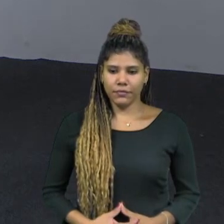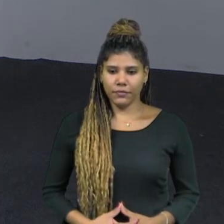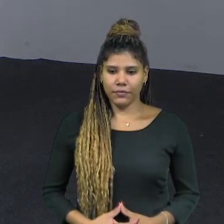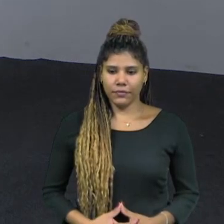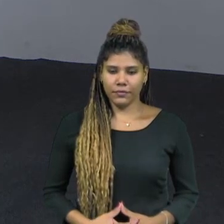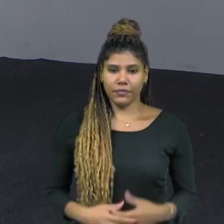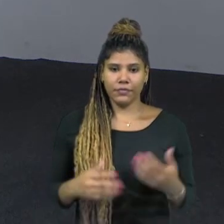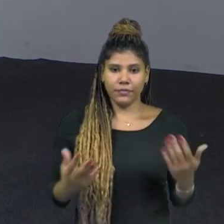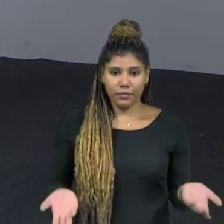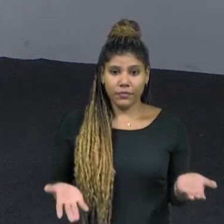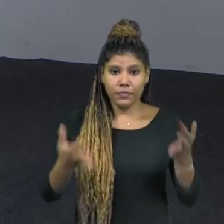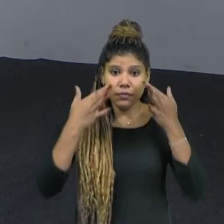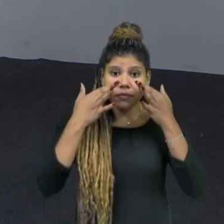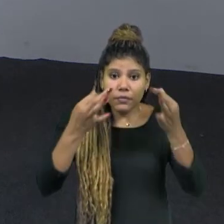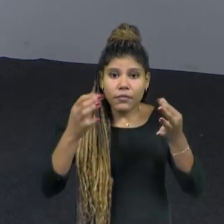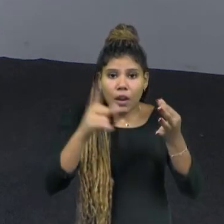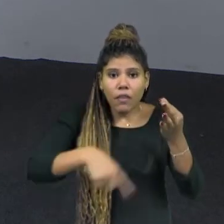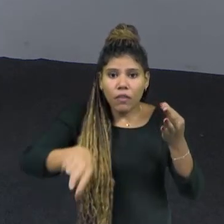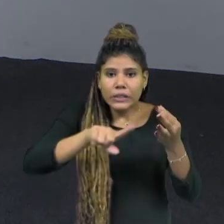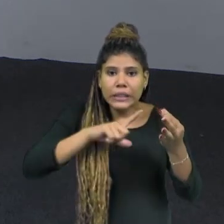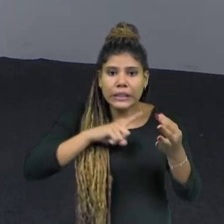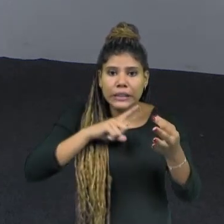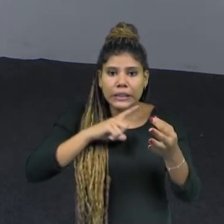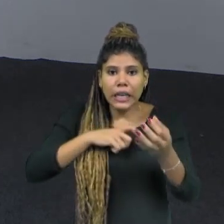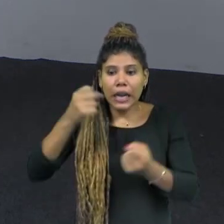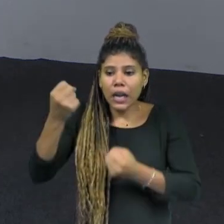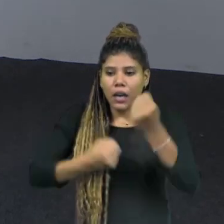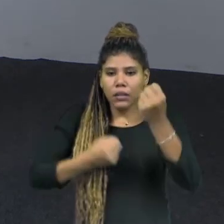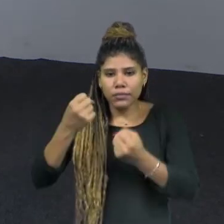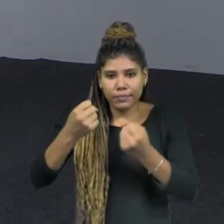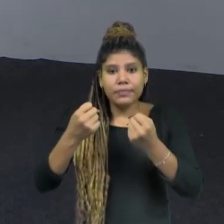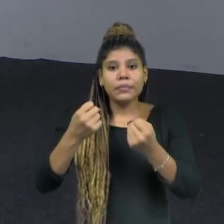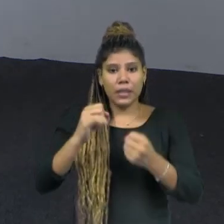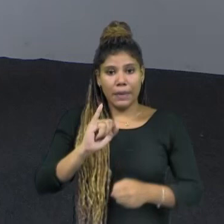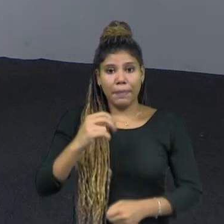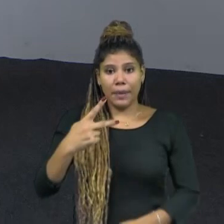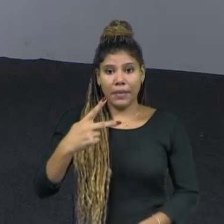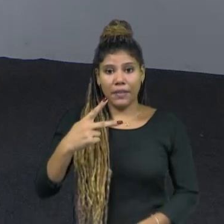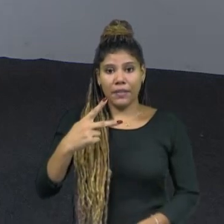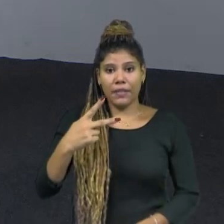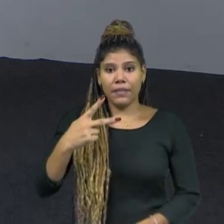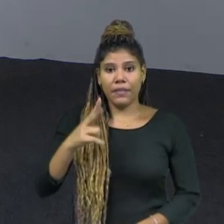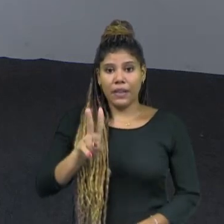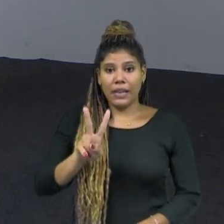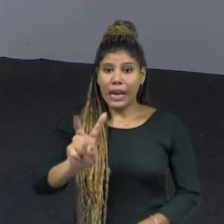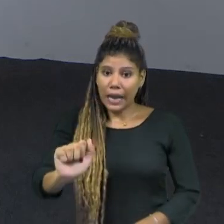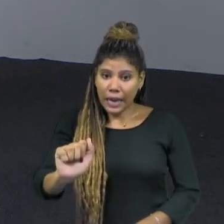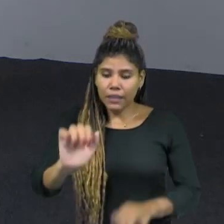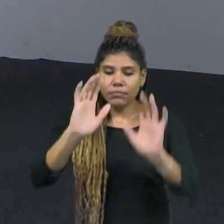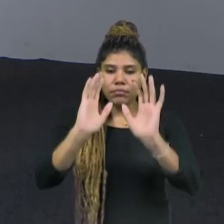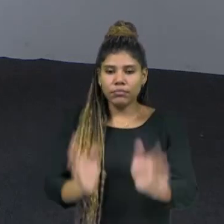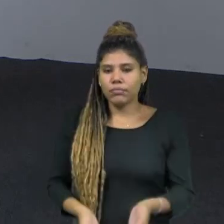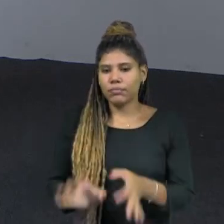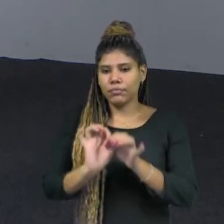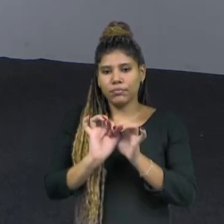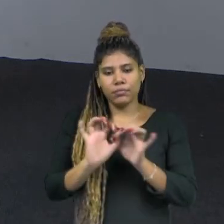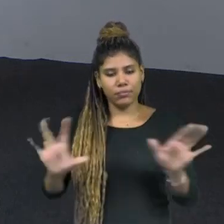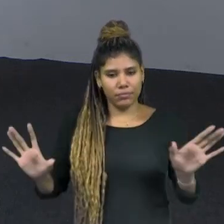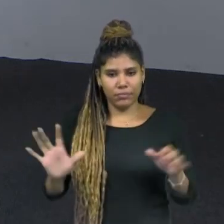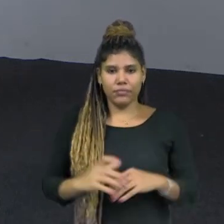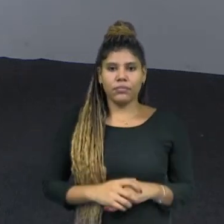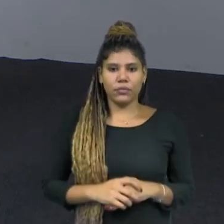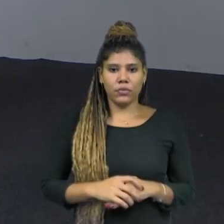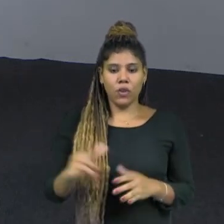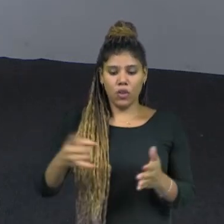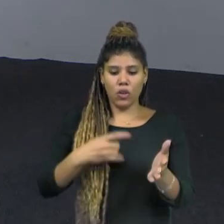E atenção, proprietários de veículos, os boletos para pagamento do IPVA 2023 já estão disponíveis. O documento pode